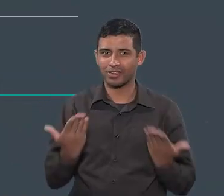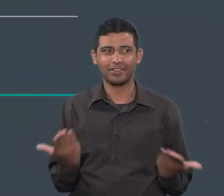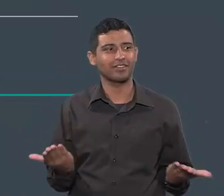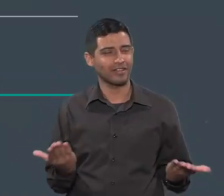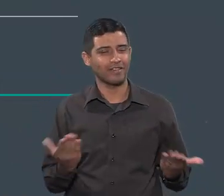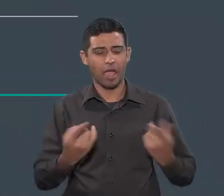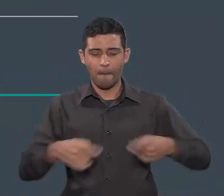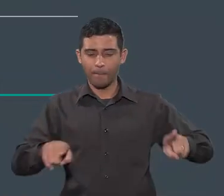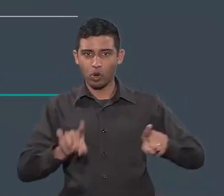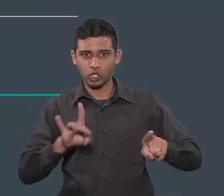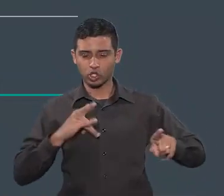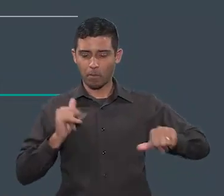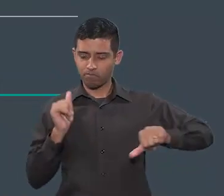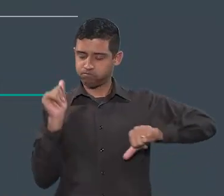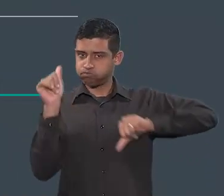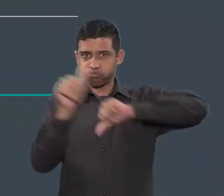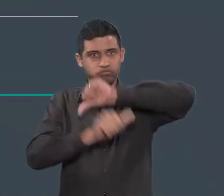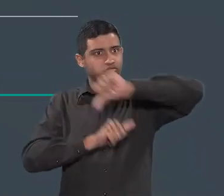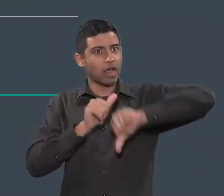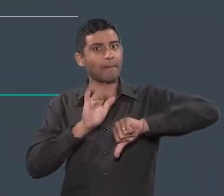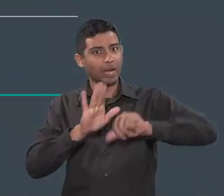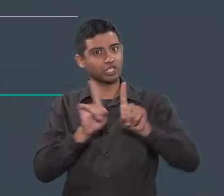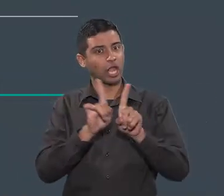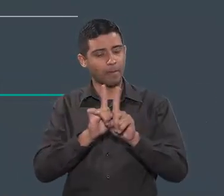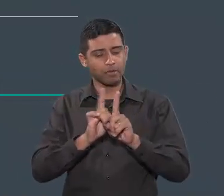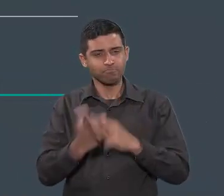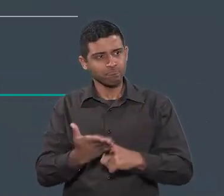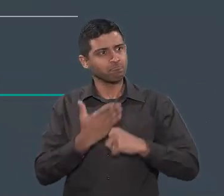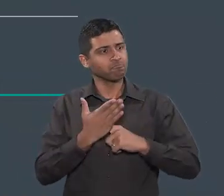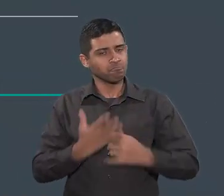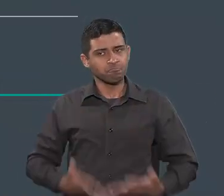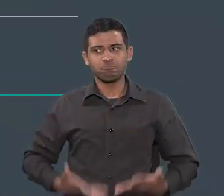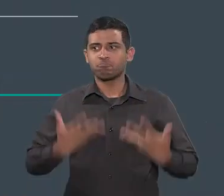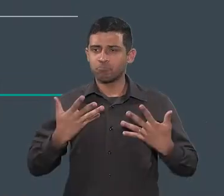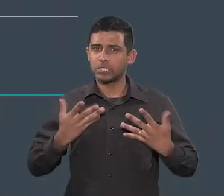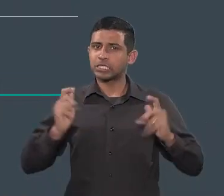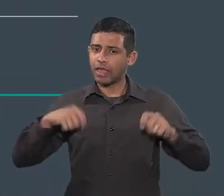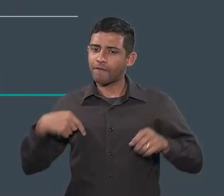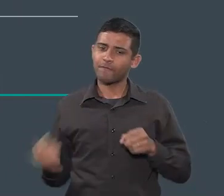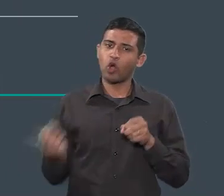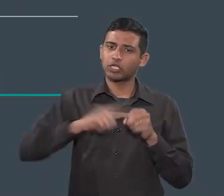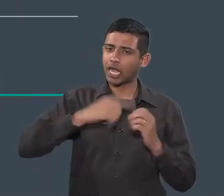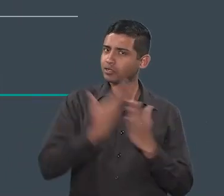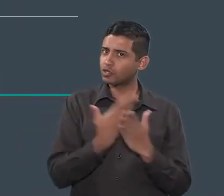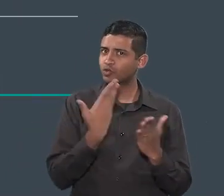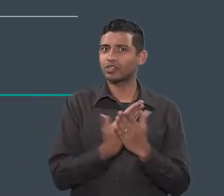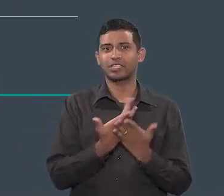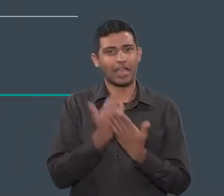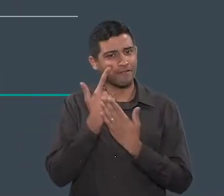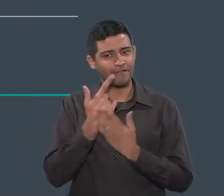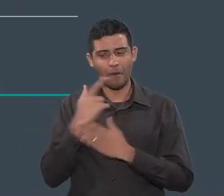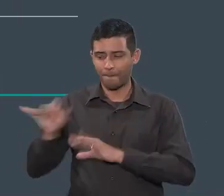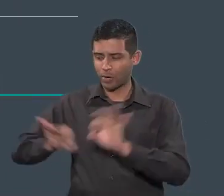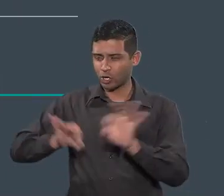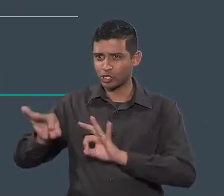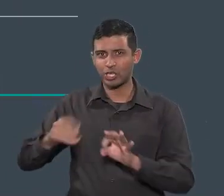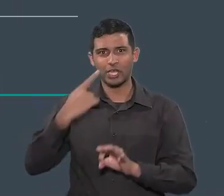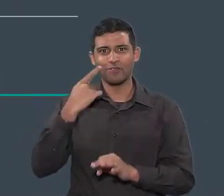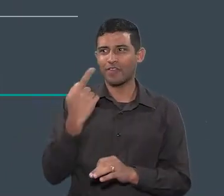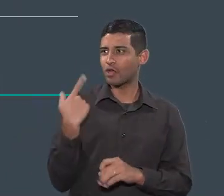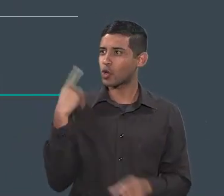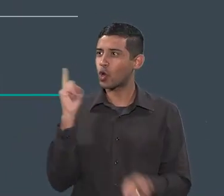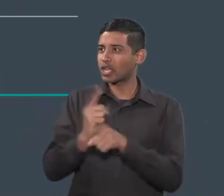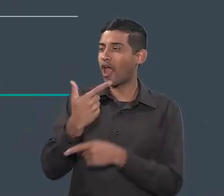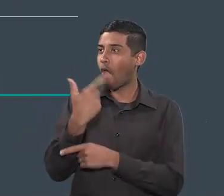música não só me transformou, como me incentivou também a voltar a estudar. Através do projeto eu conheci um outro